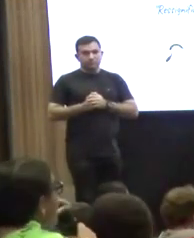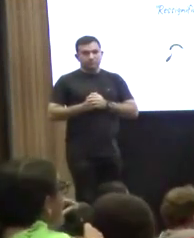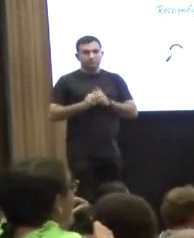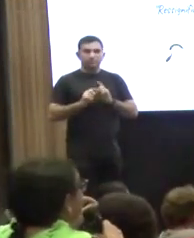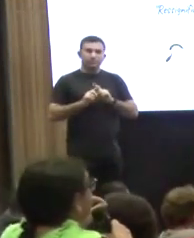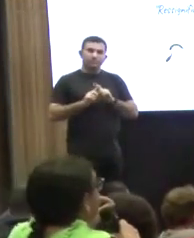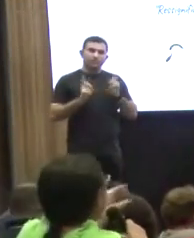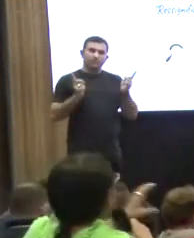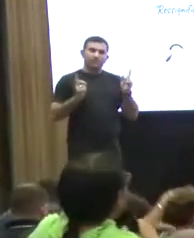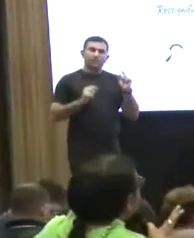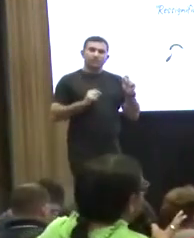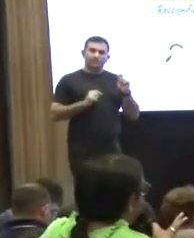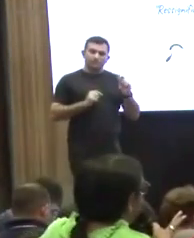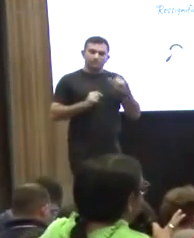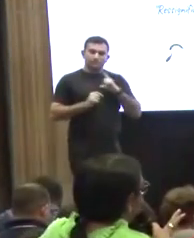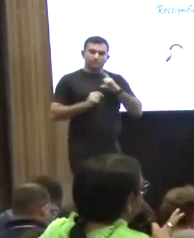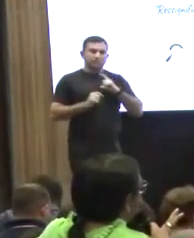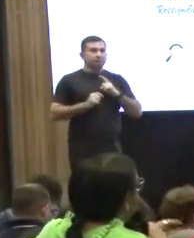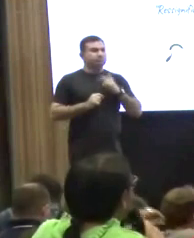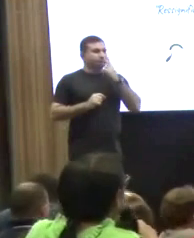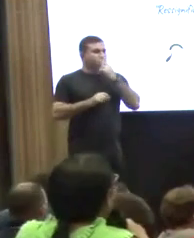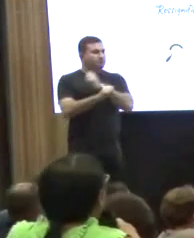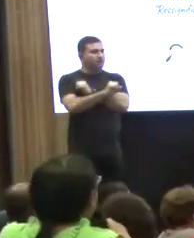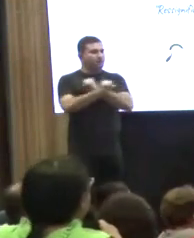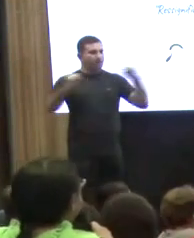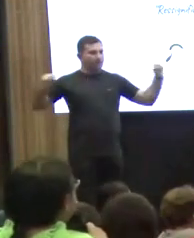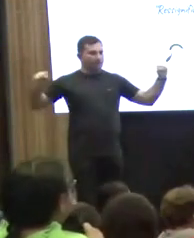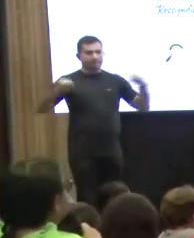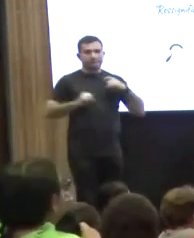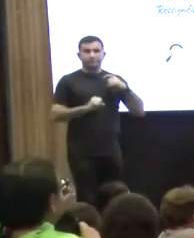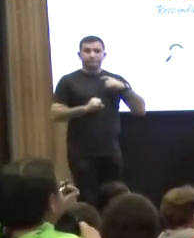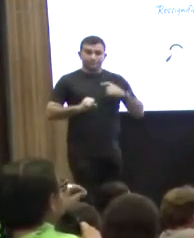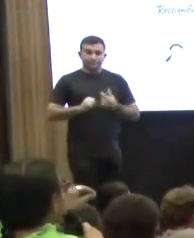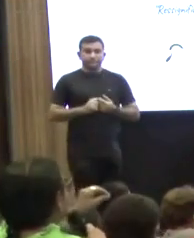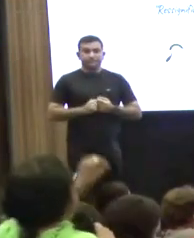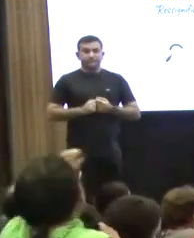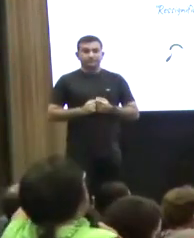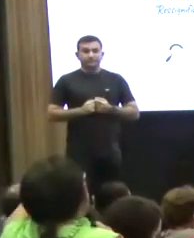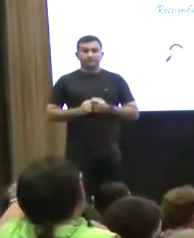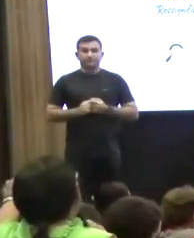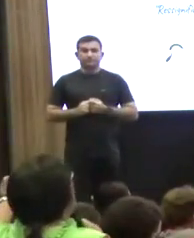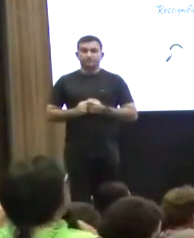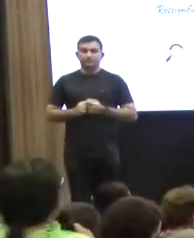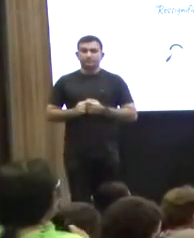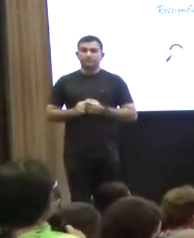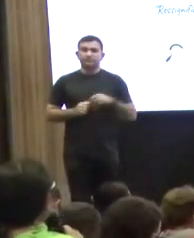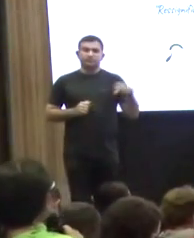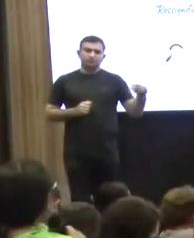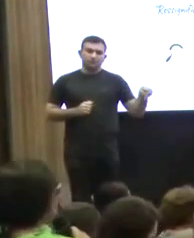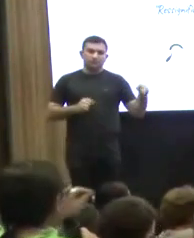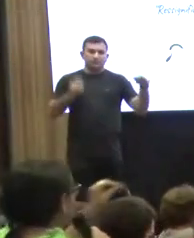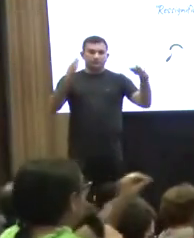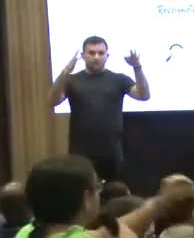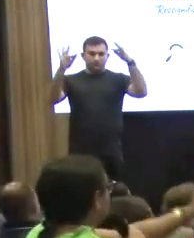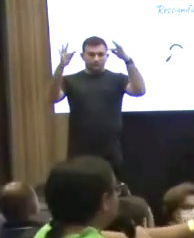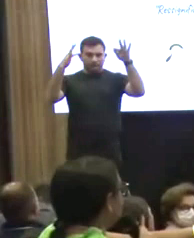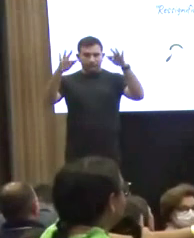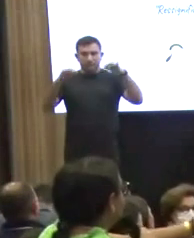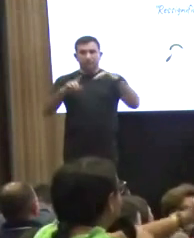Mas aquilo que foi extremo, tá? Aí daí, o professor de filosofia, o